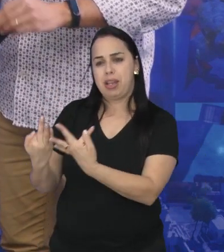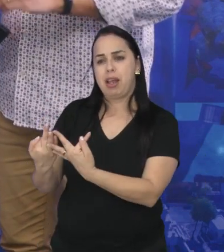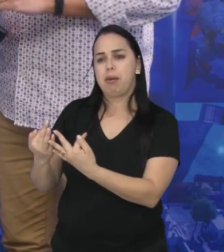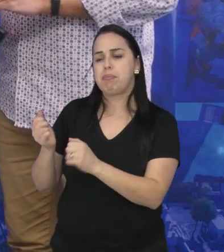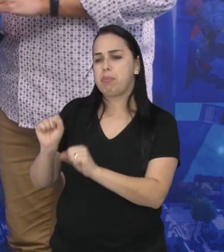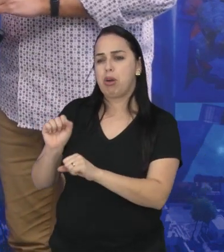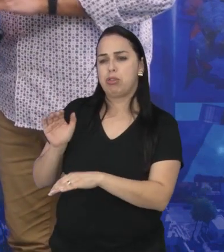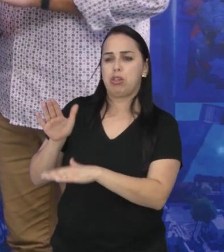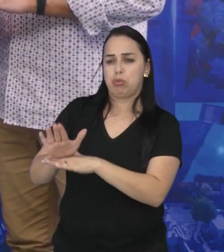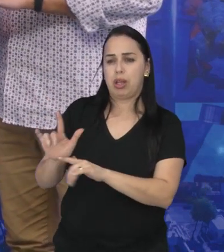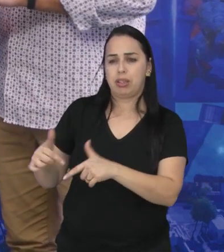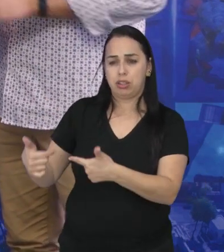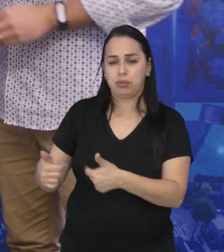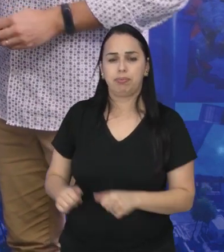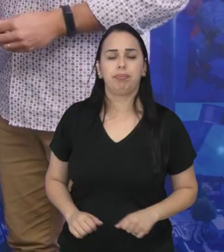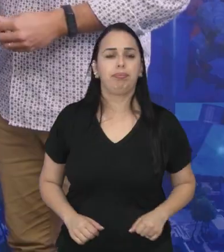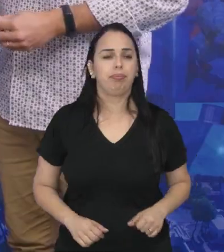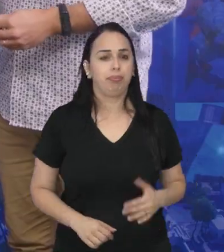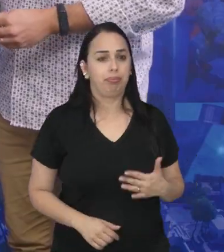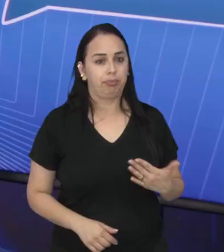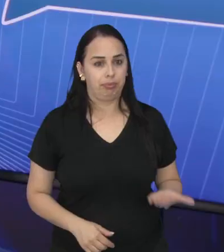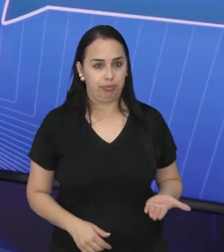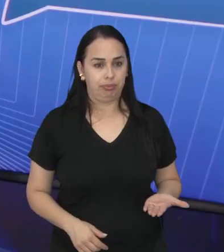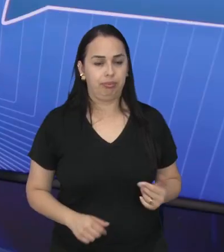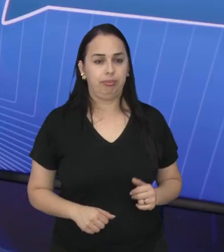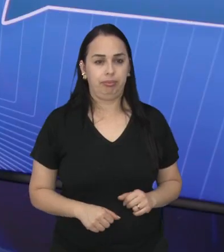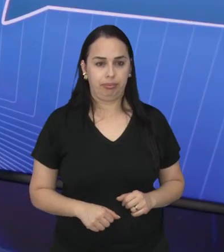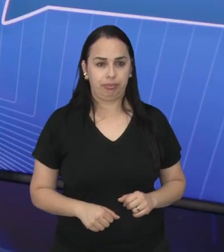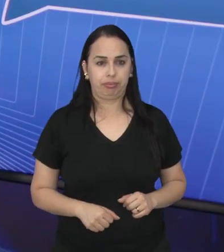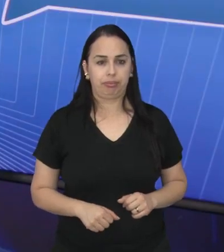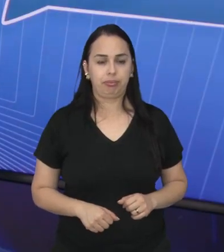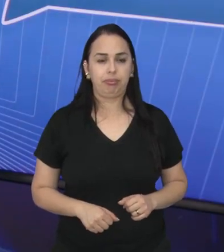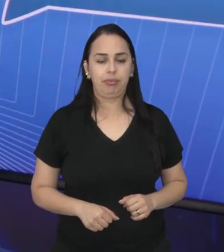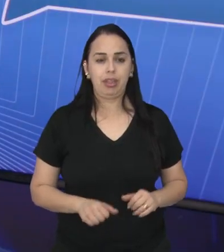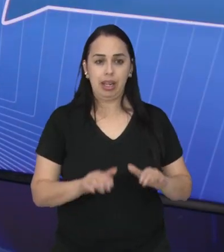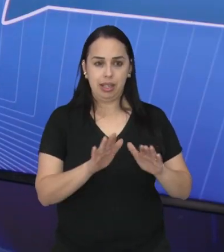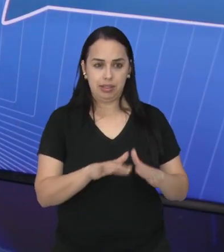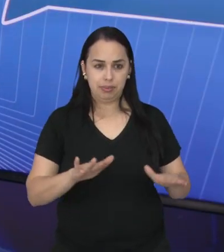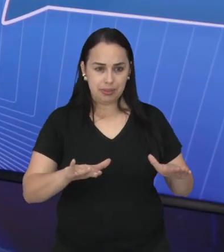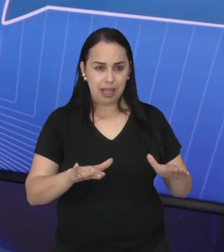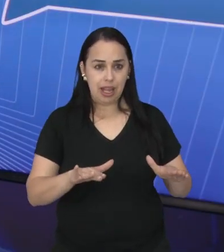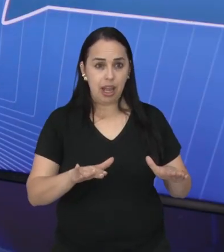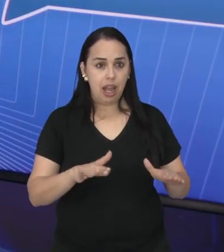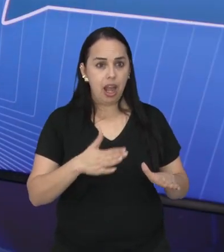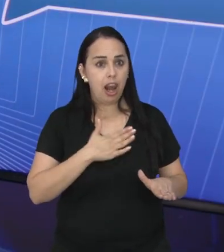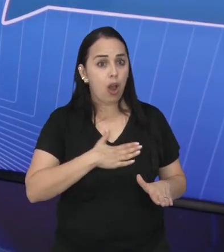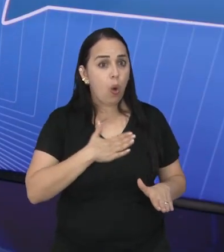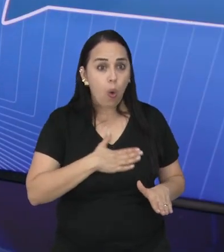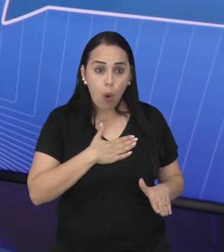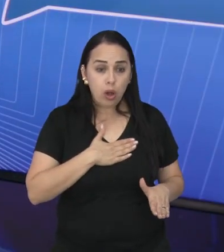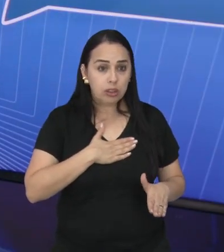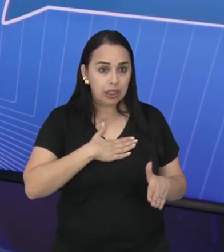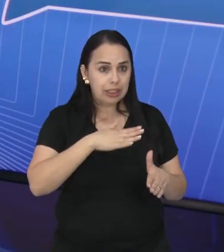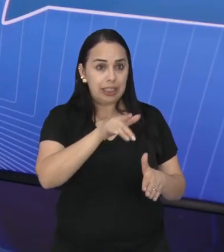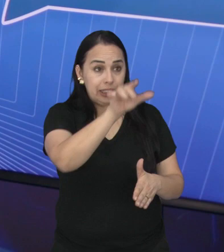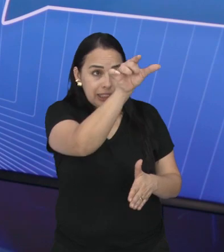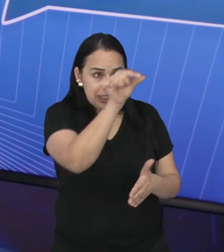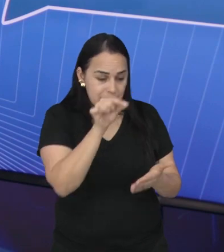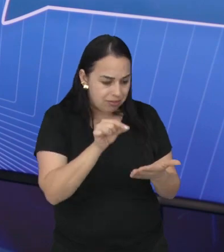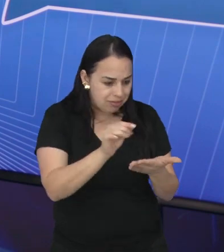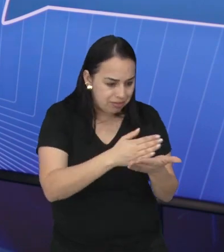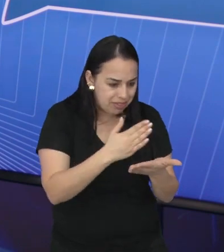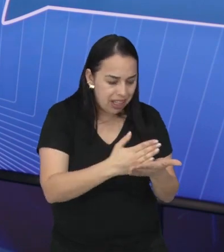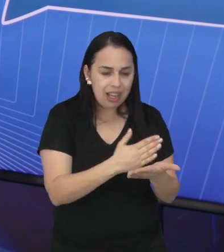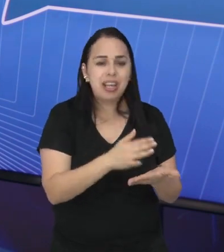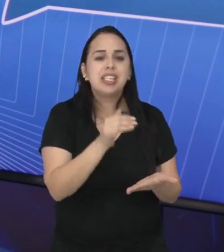a família tem que agir? Bom, a criança pequena, ela tem prazer pelo livro, né?